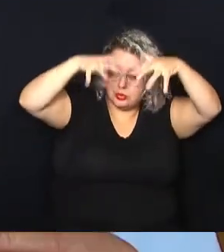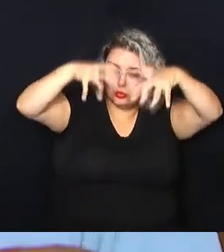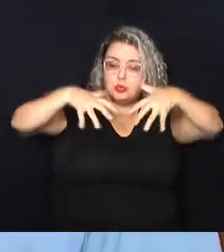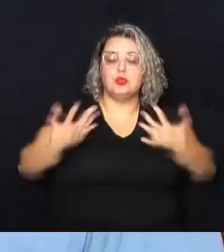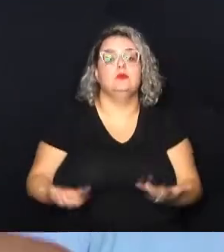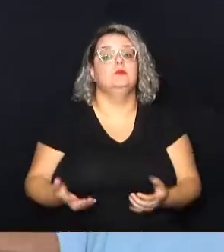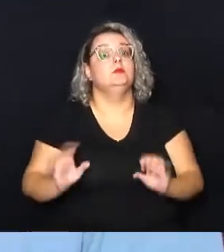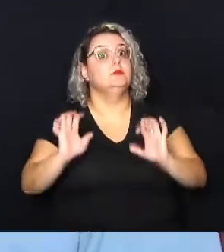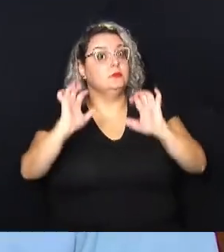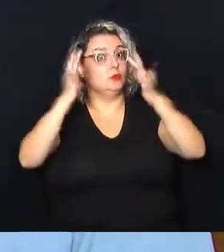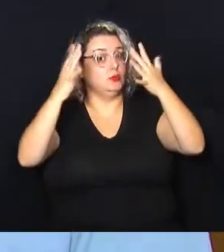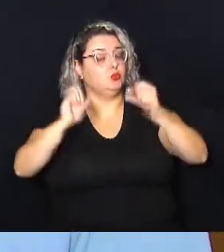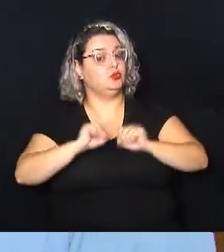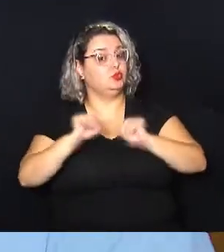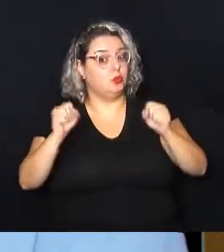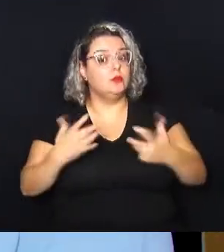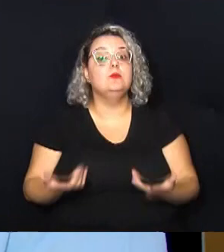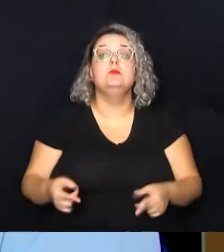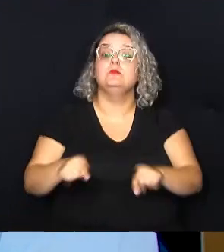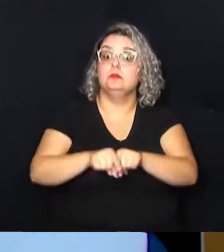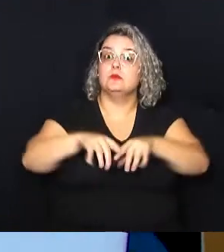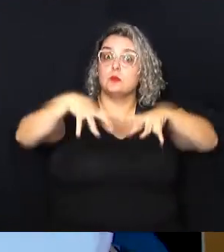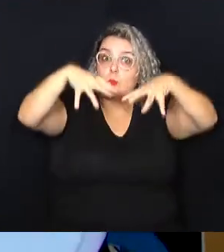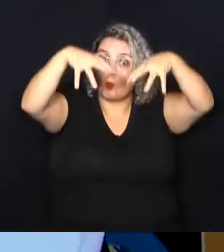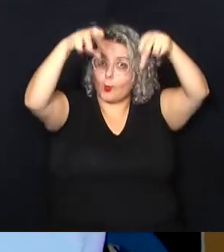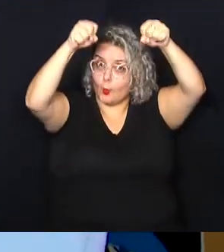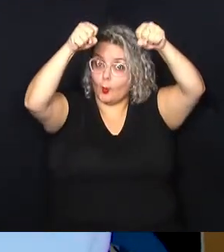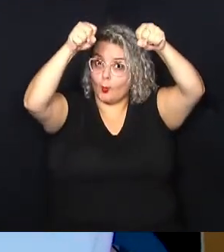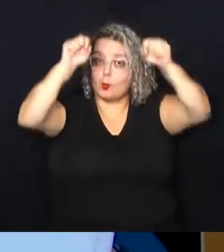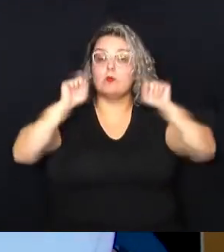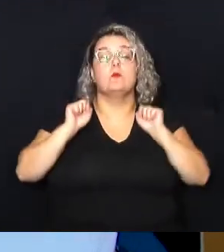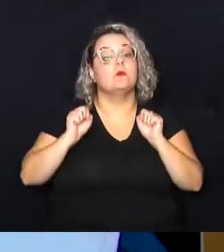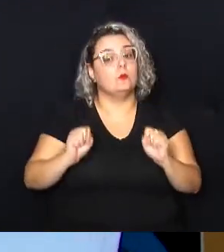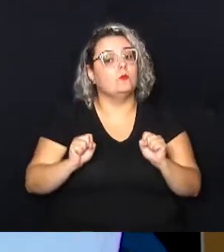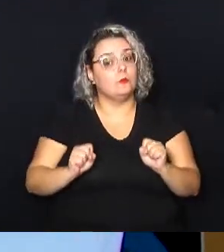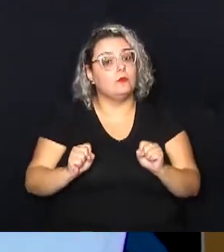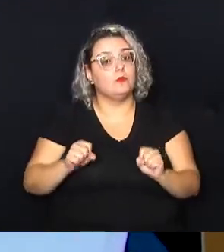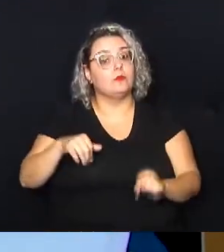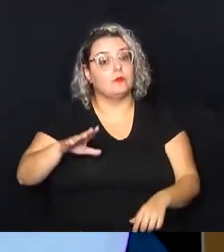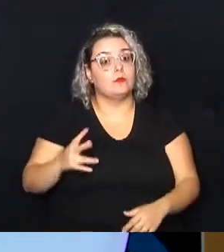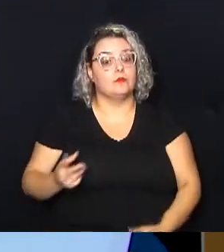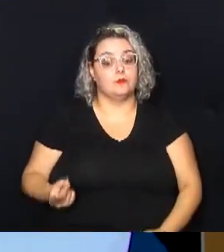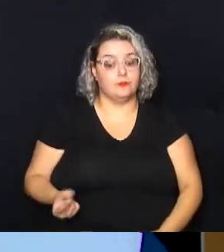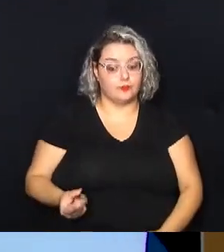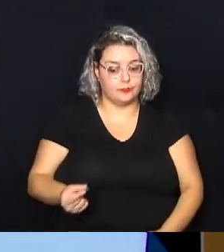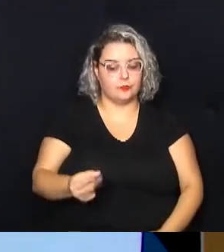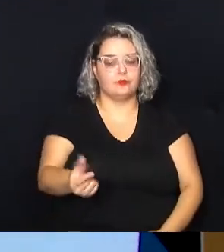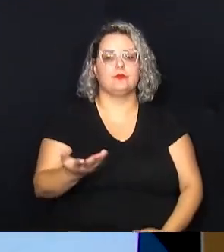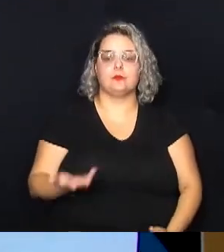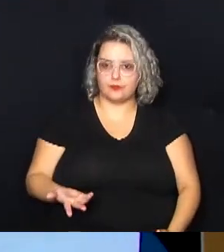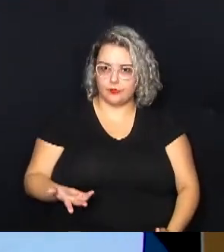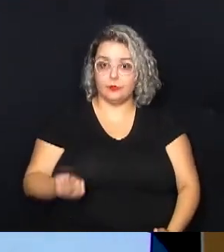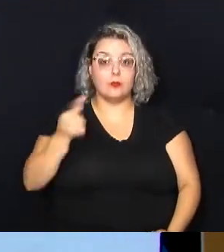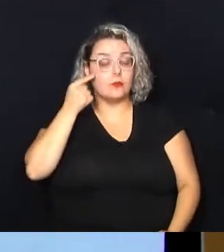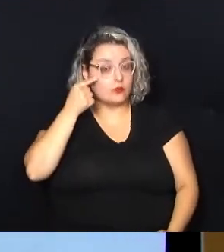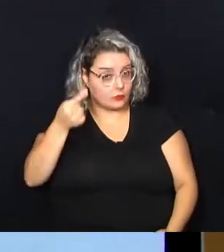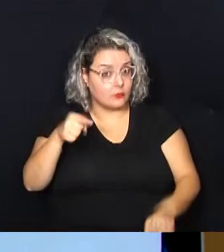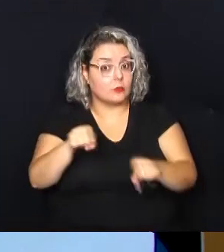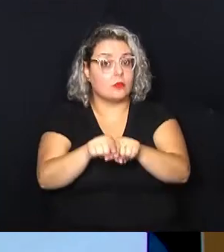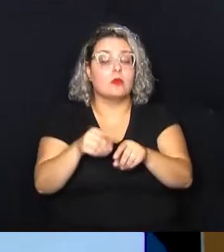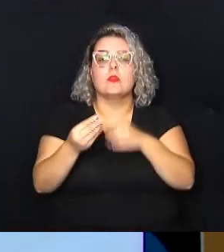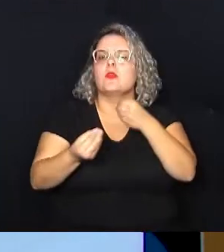mas os eventos extremos prevê também a estiagem que podem ser mais prolongadas então